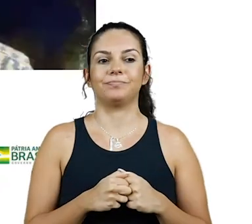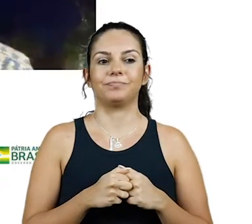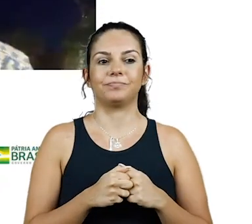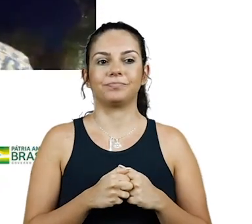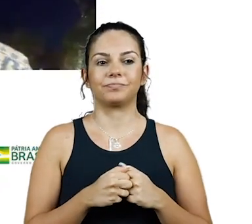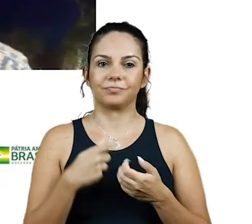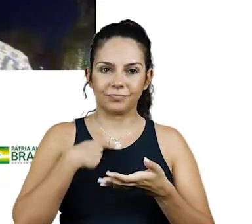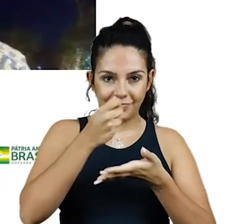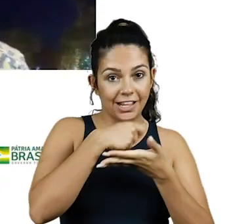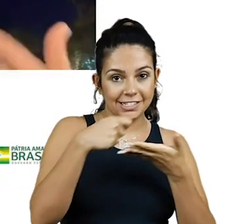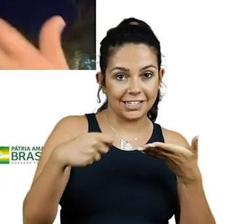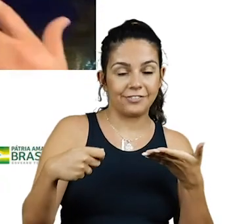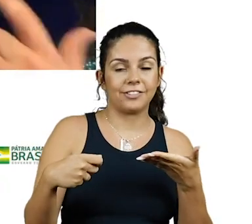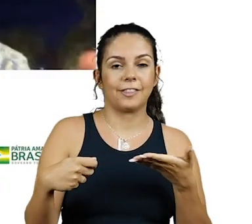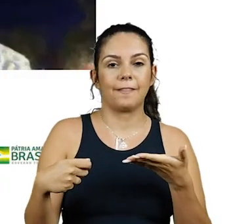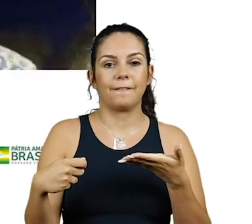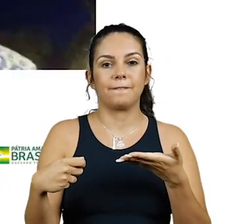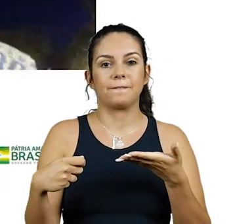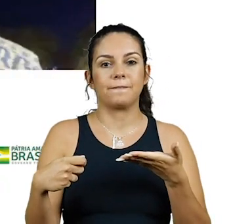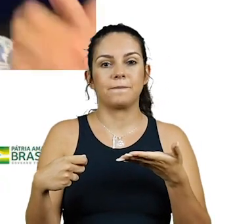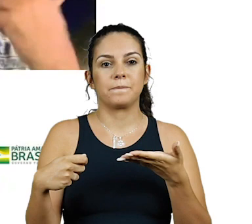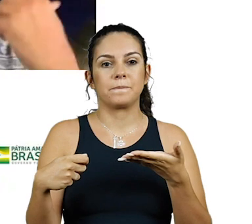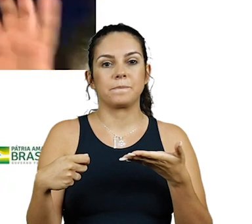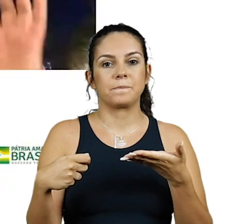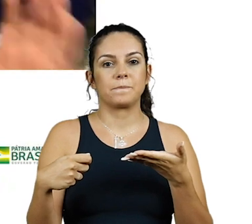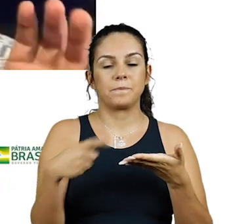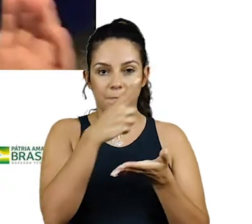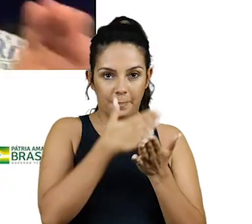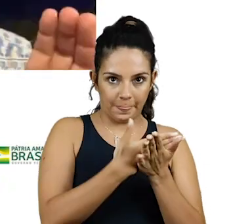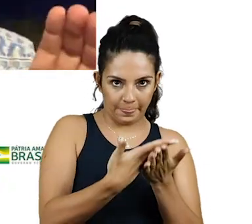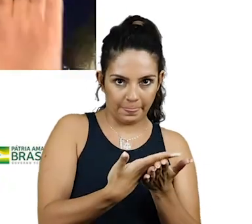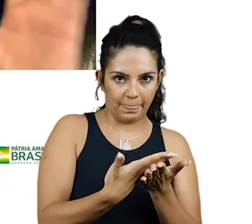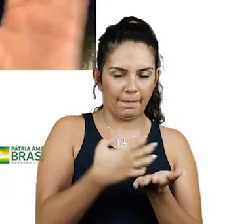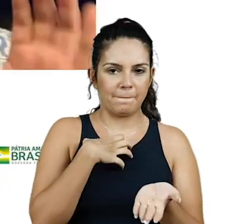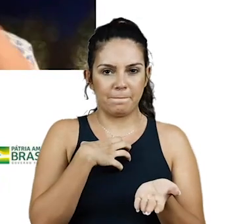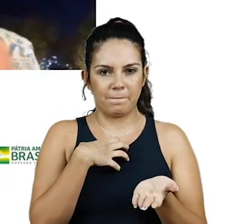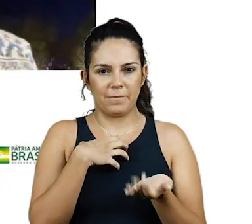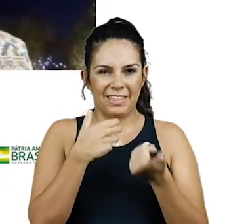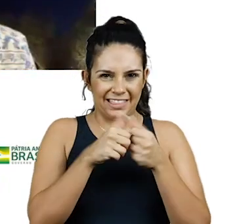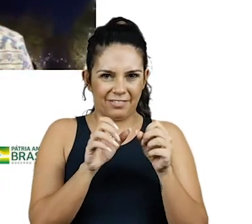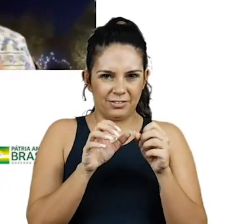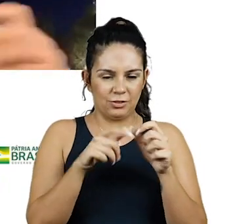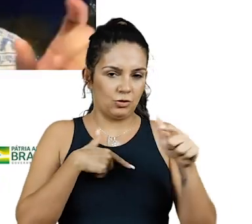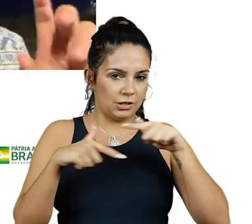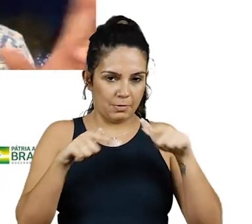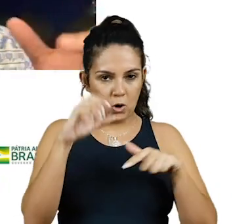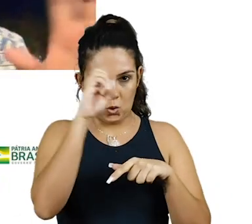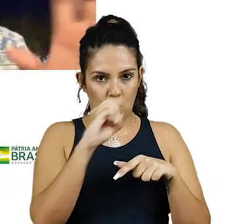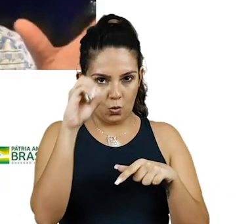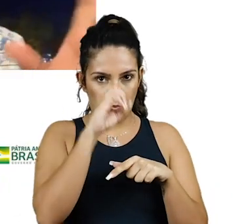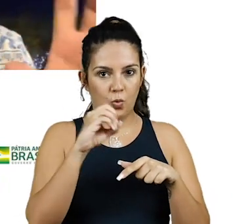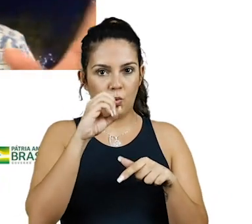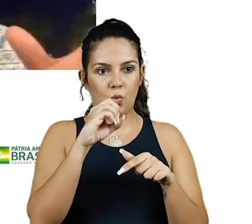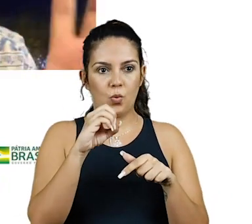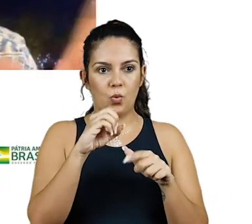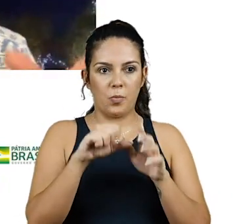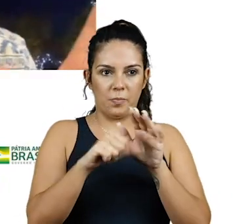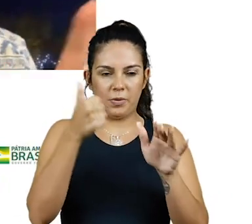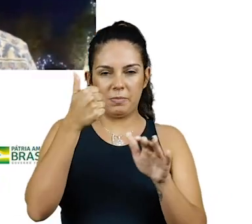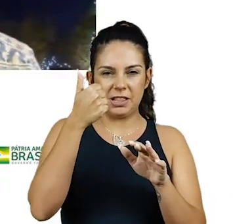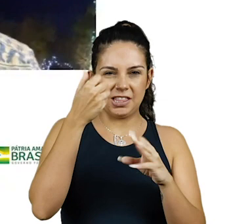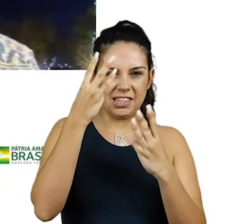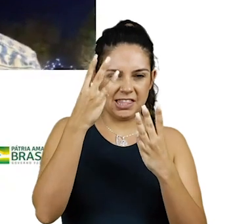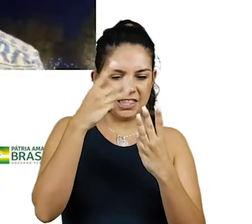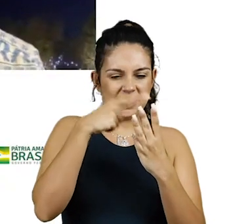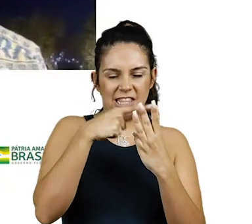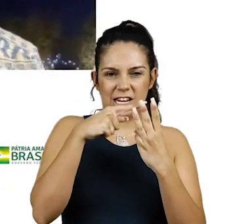Me botei a escrever. Olha meu atrevimento. Lá no começo, na fase braba, quando eu ainda estava até trabalhando na TV Globo, e foram os primeiros 3,